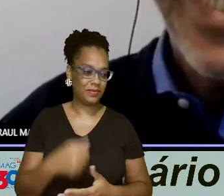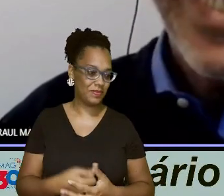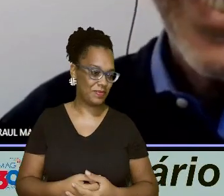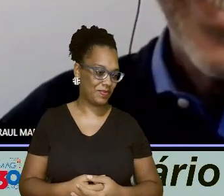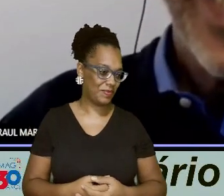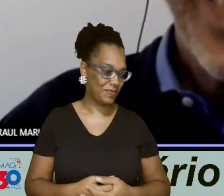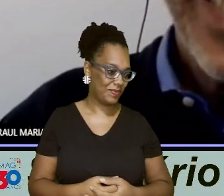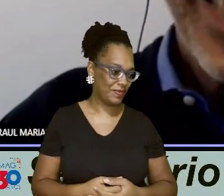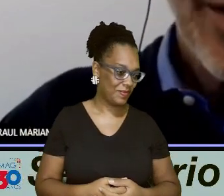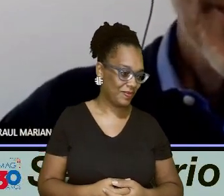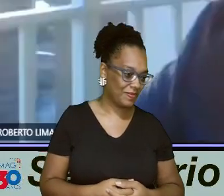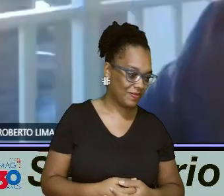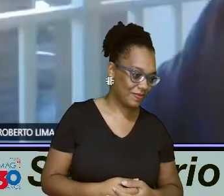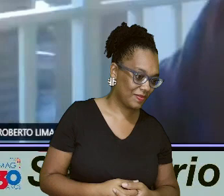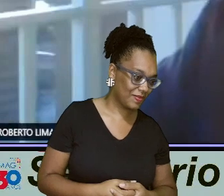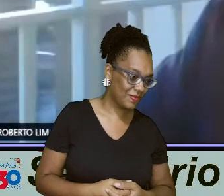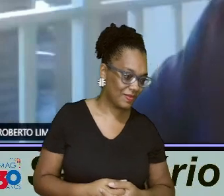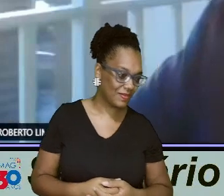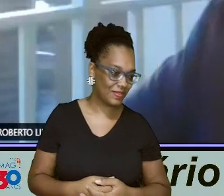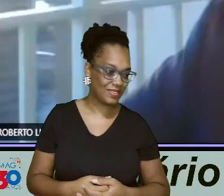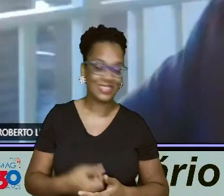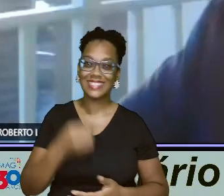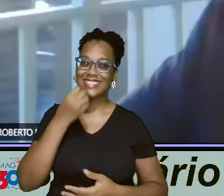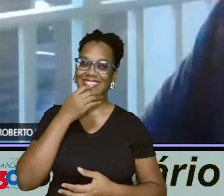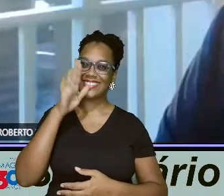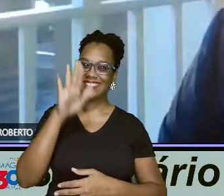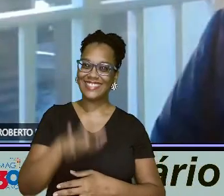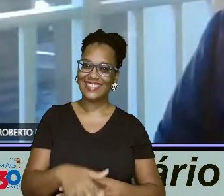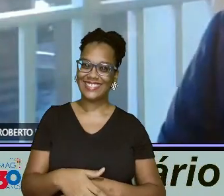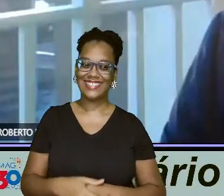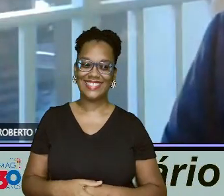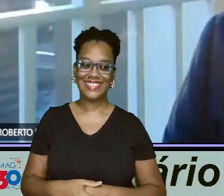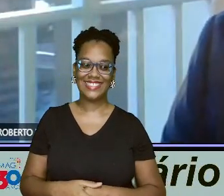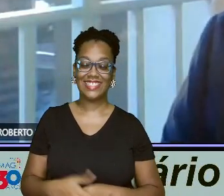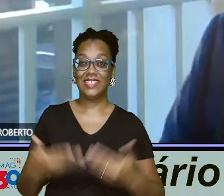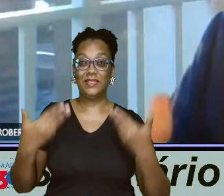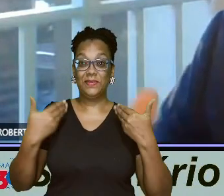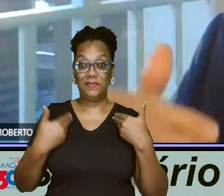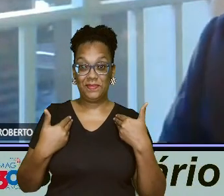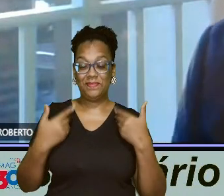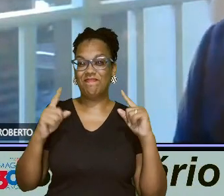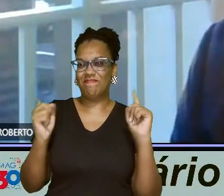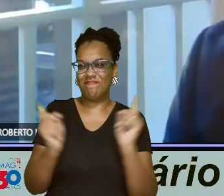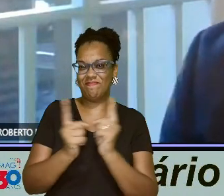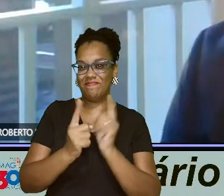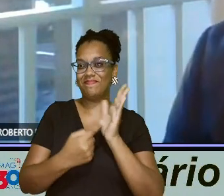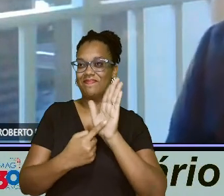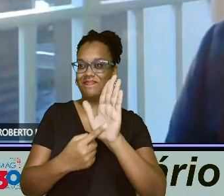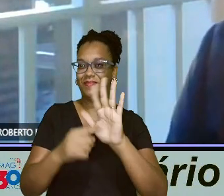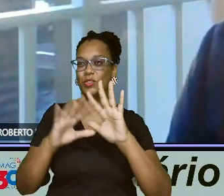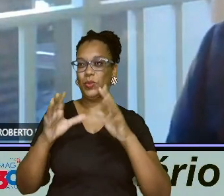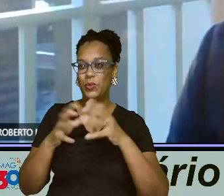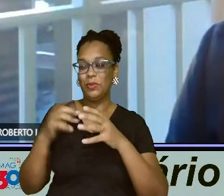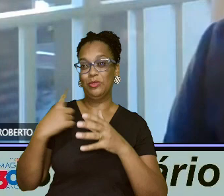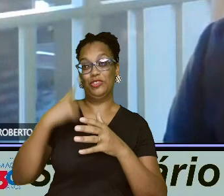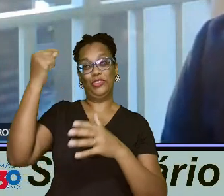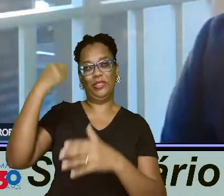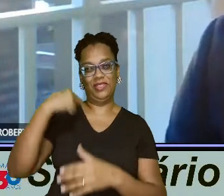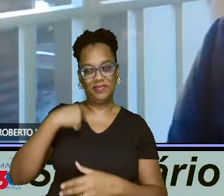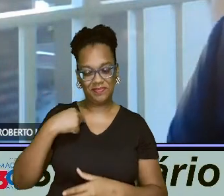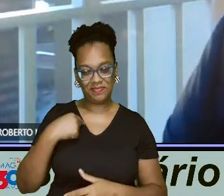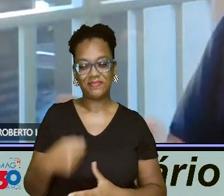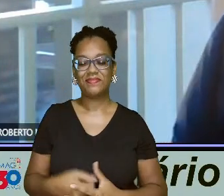Obrigado. Boa tarde. Coube a mim fazer a pequena apresentação do grupo e, para começar, vou fazer a